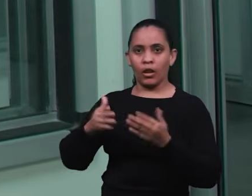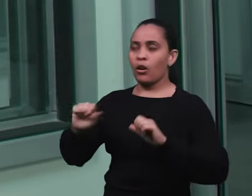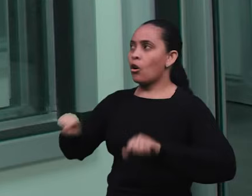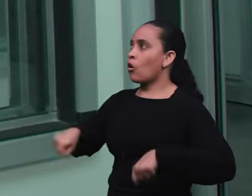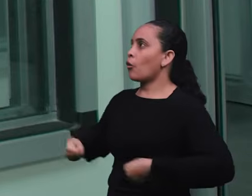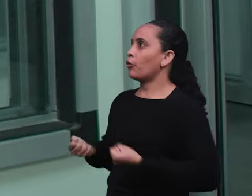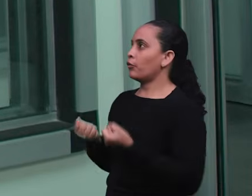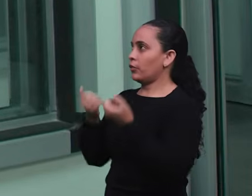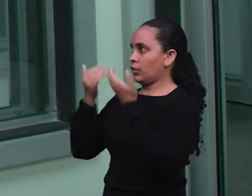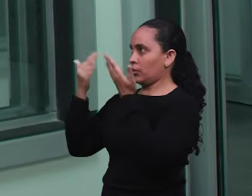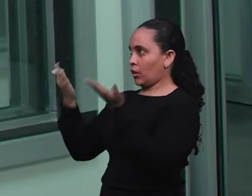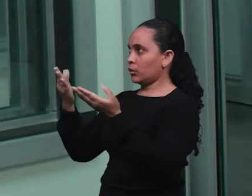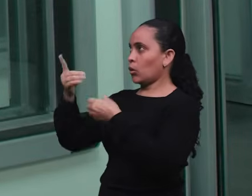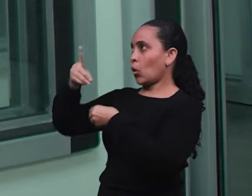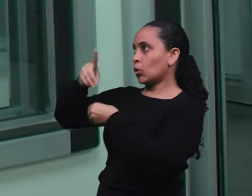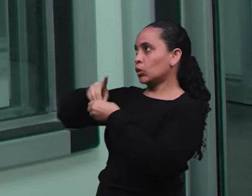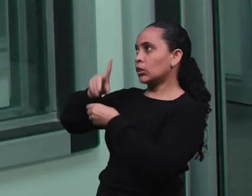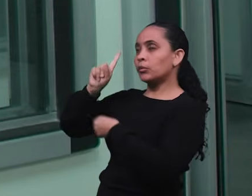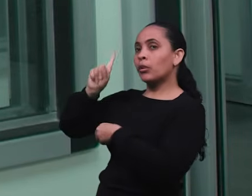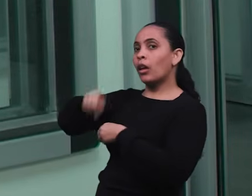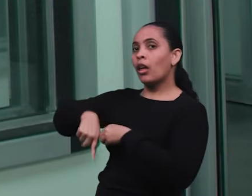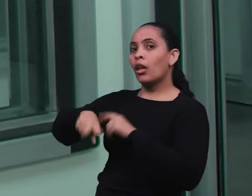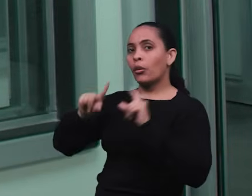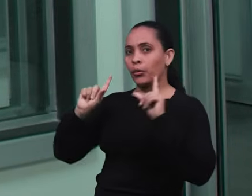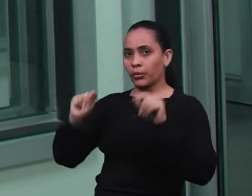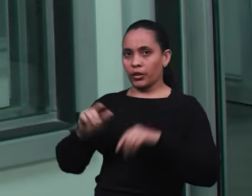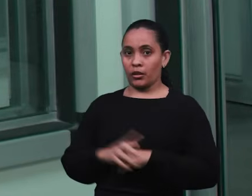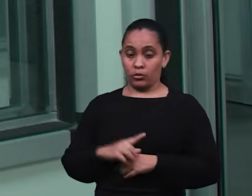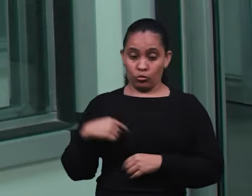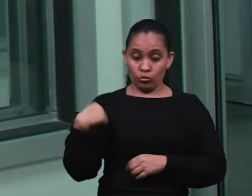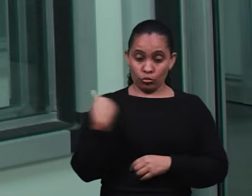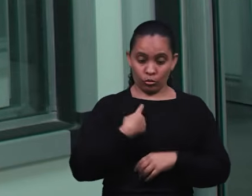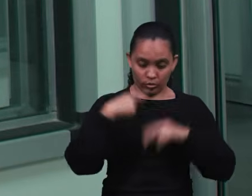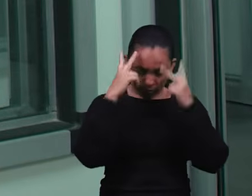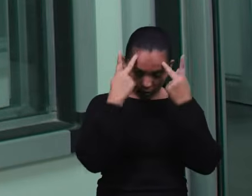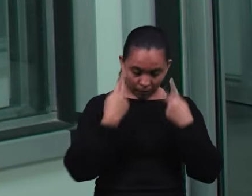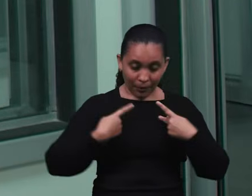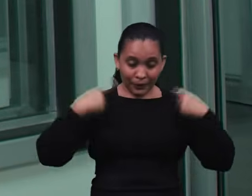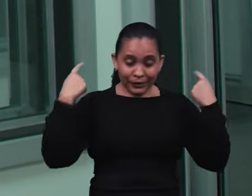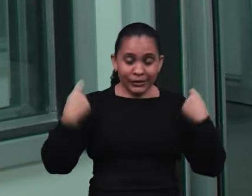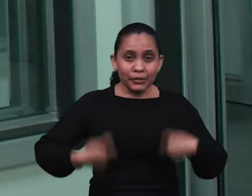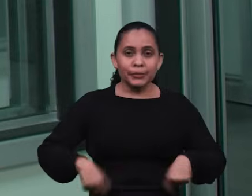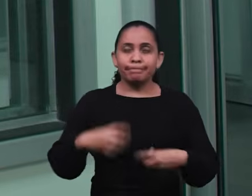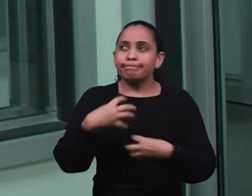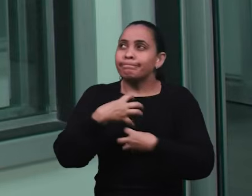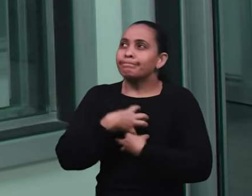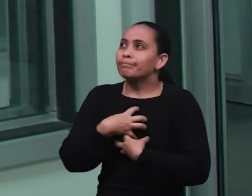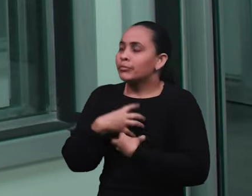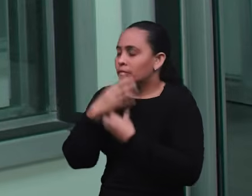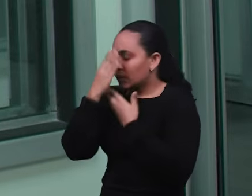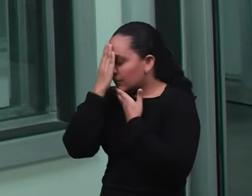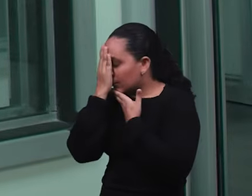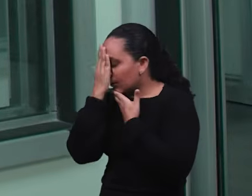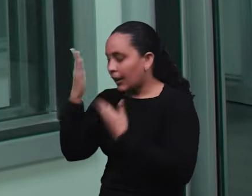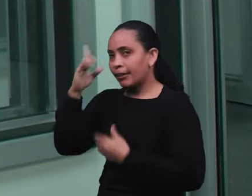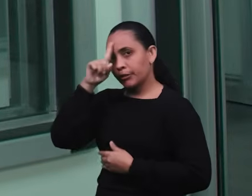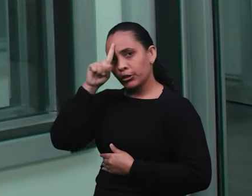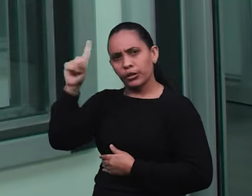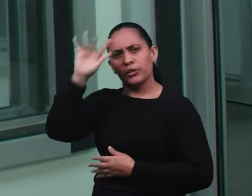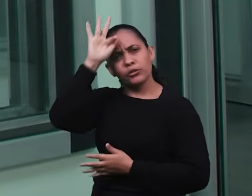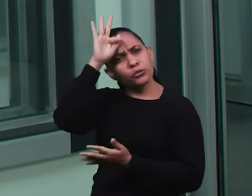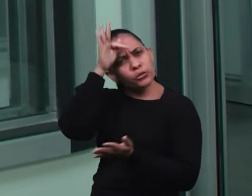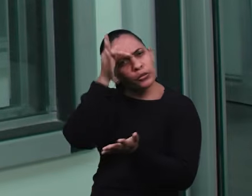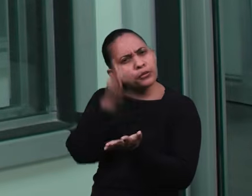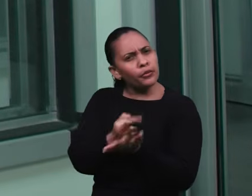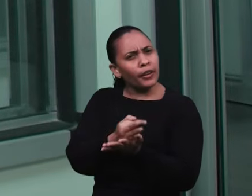dizimar o Senhor, dar uma oferta ao Senhor. Isso é coisa natural do ser humano, tem que ter para com o Senhor. A gratidão. É um ato de fé, né? De